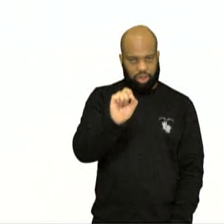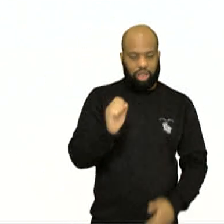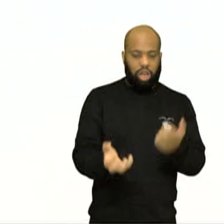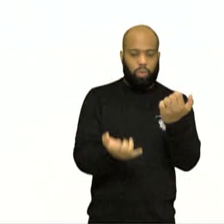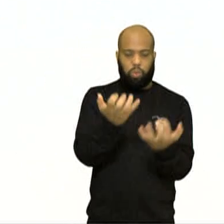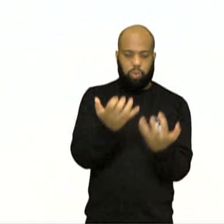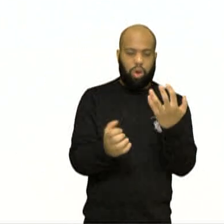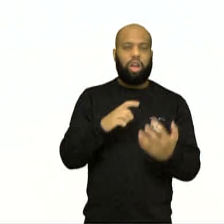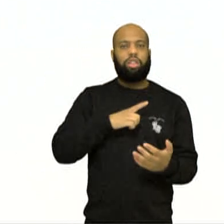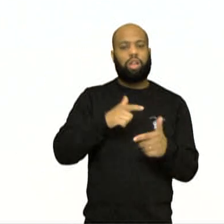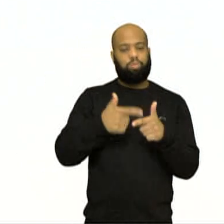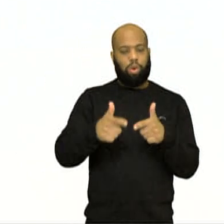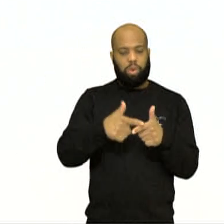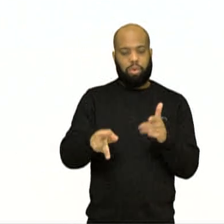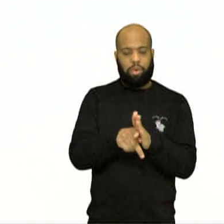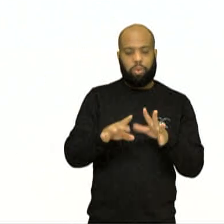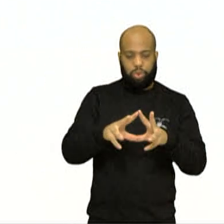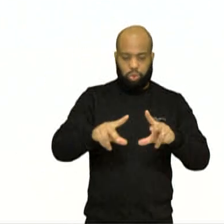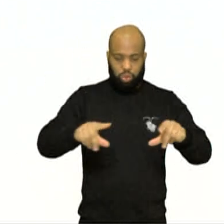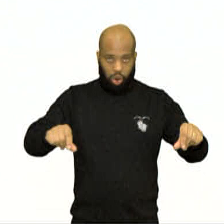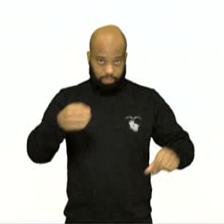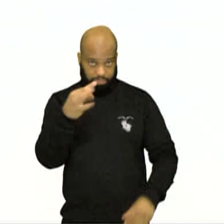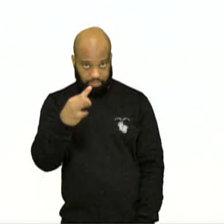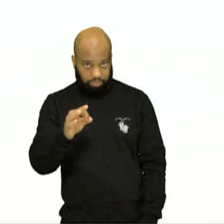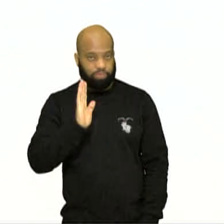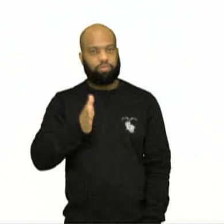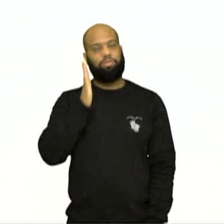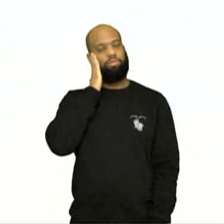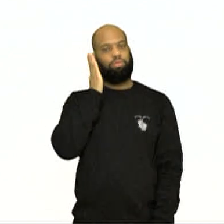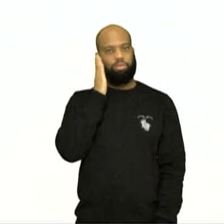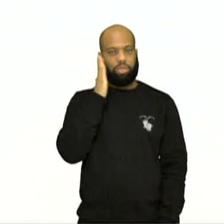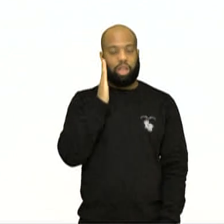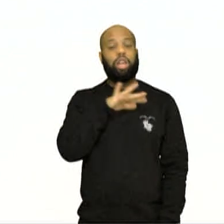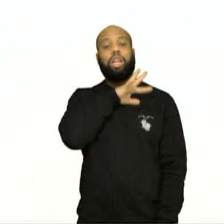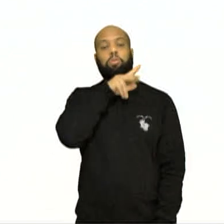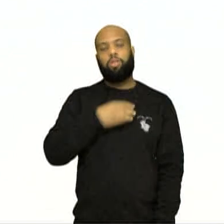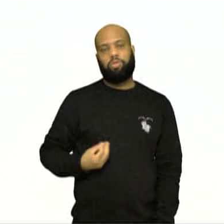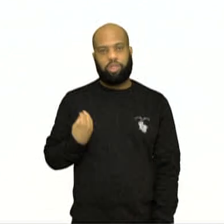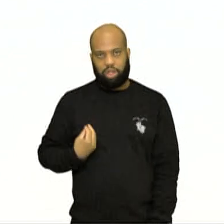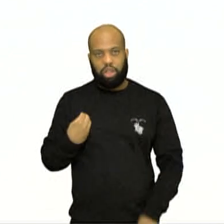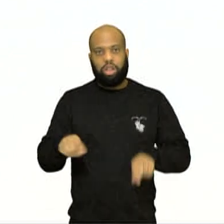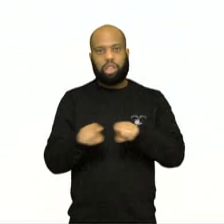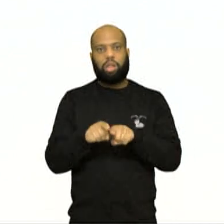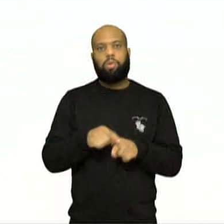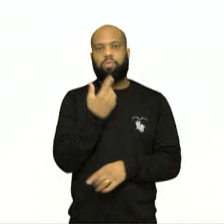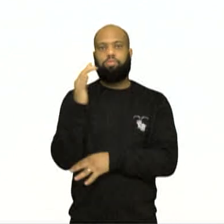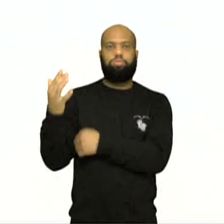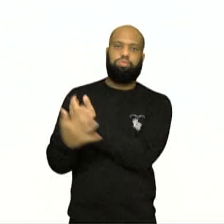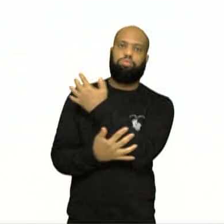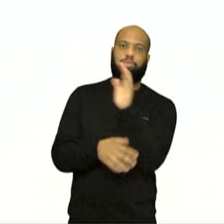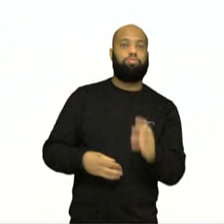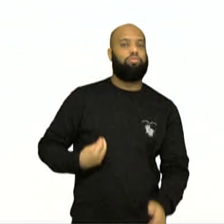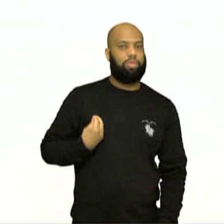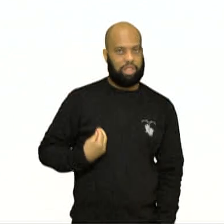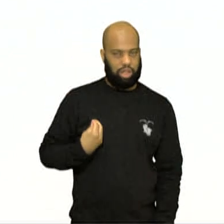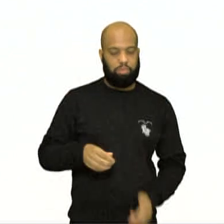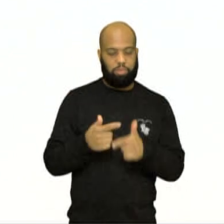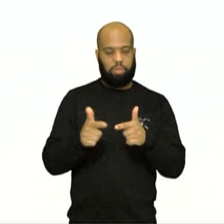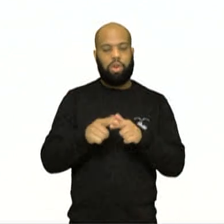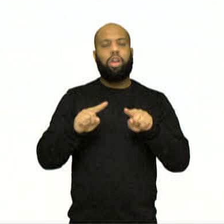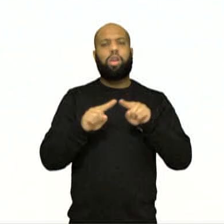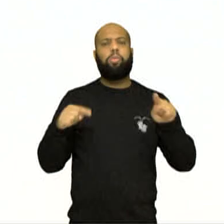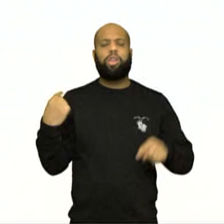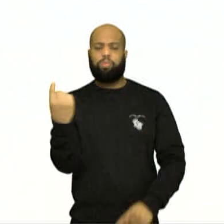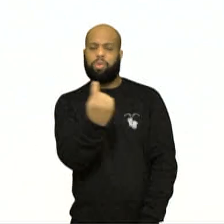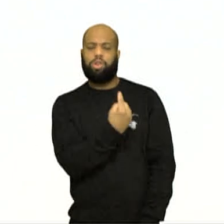queimadas afetam o solo, afetam a vida animal, afetam a vida vegetal. Mas e para nós, seres humanos?